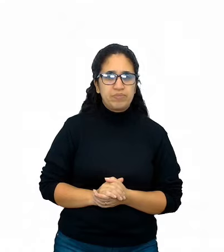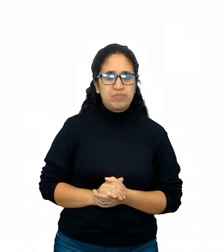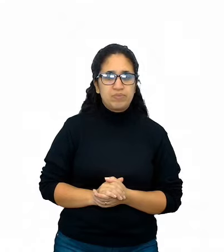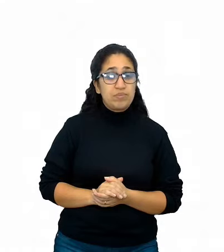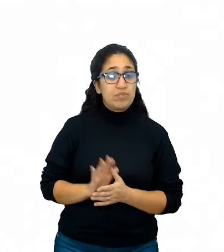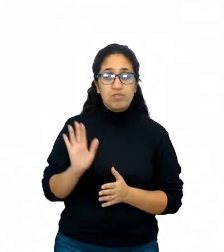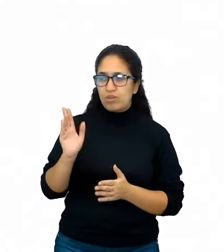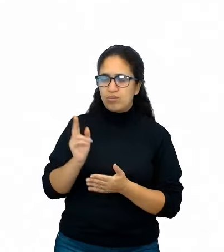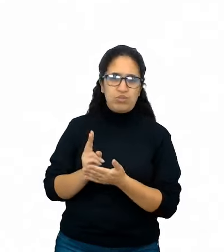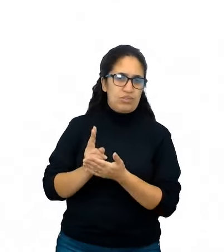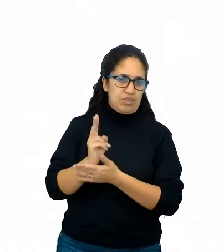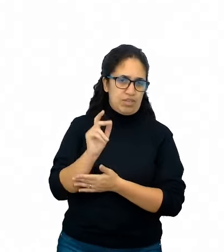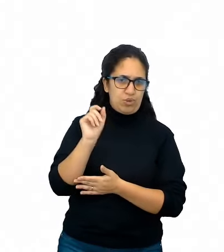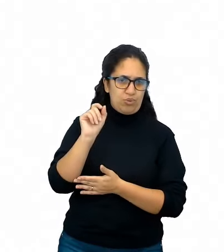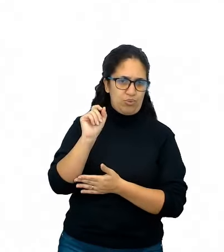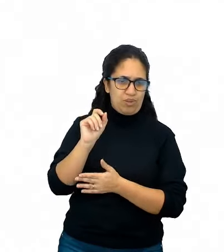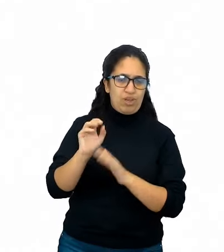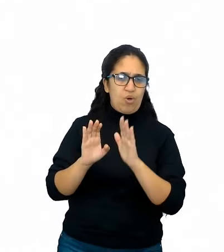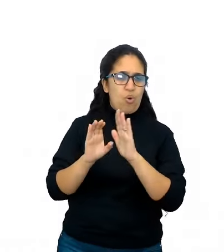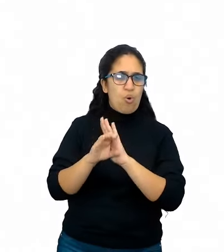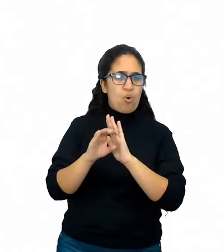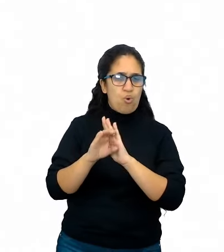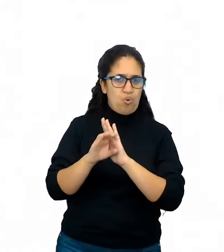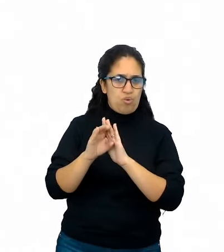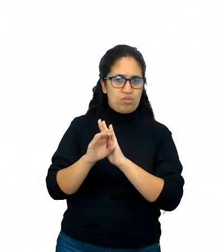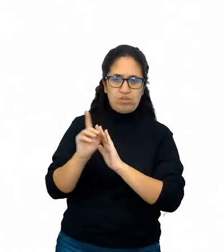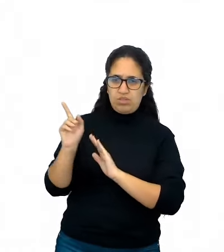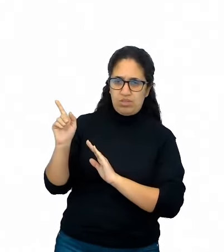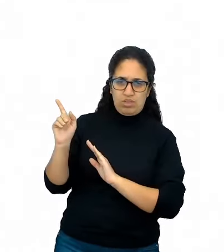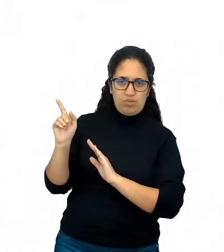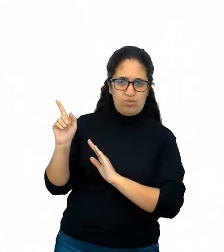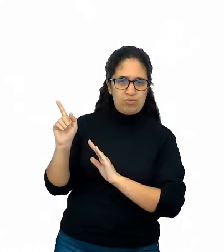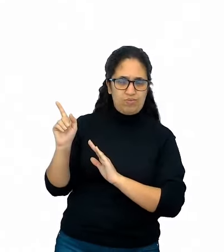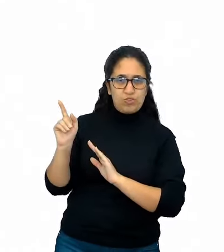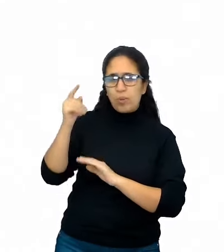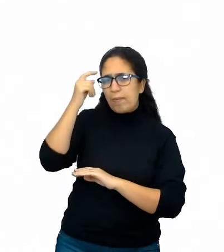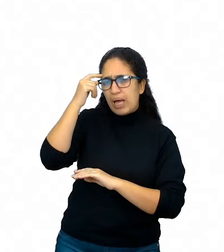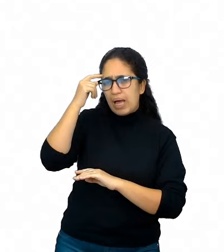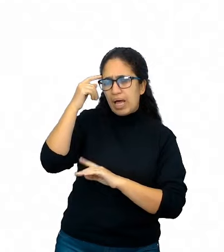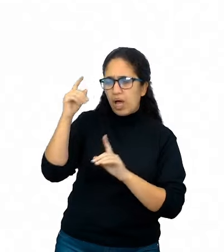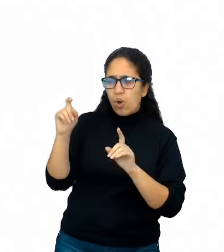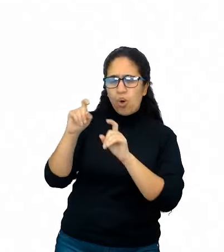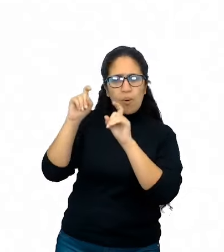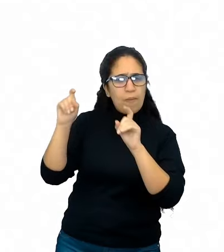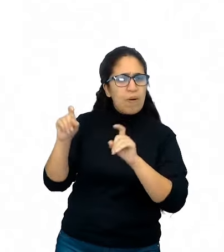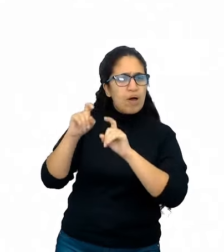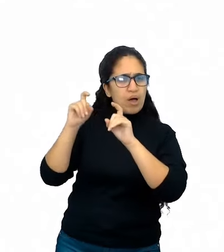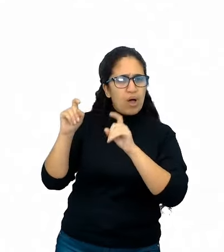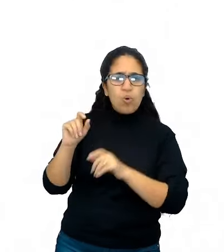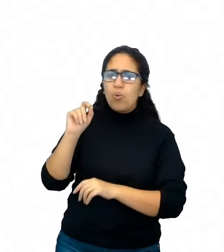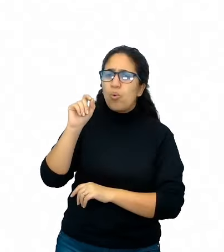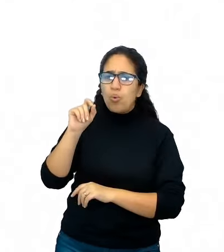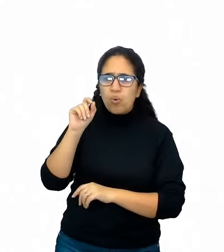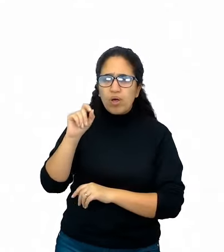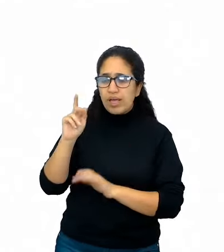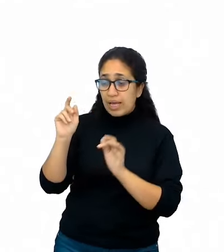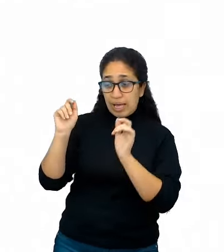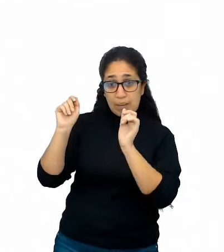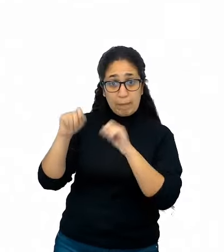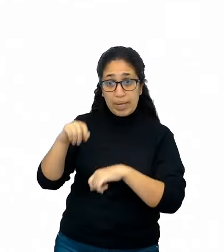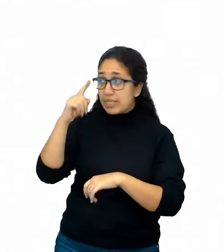Vamos seguir aí o conceito dito por Beckman, onde o pensamento computacional é uma